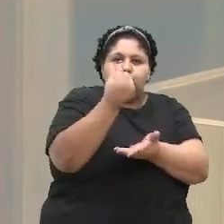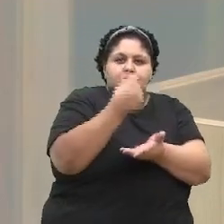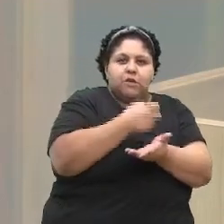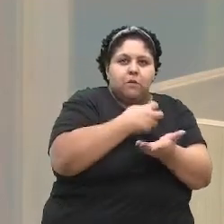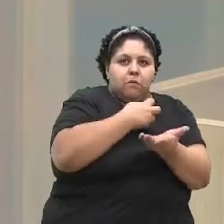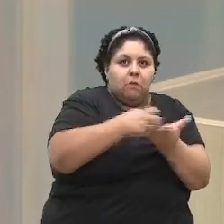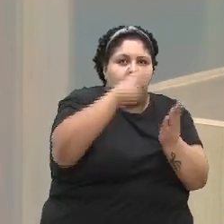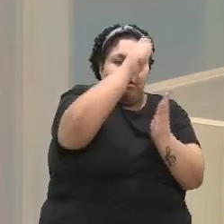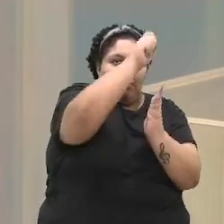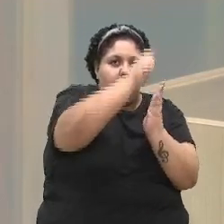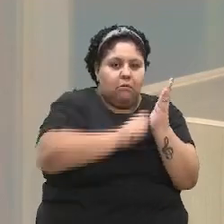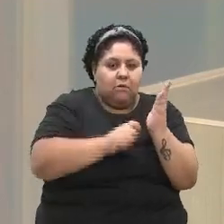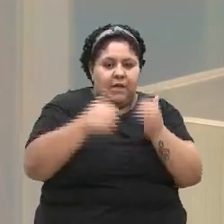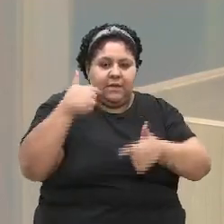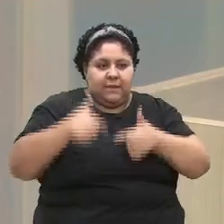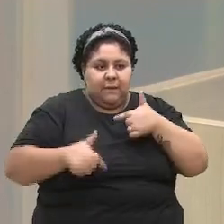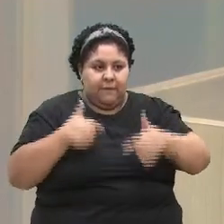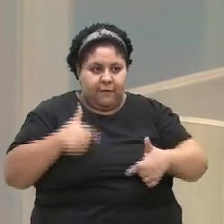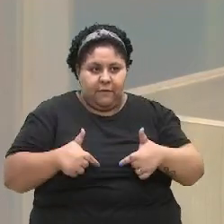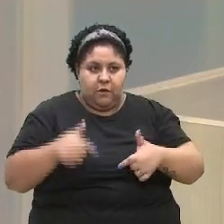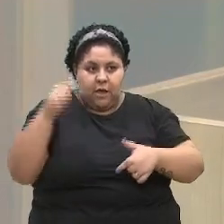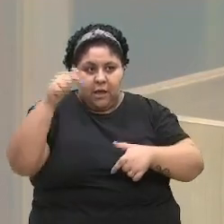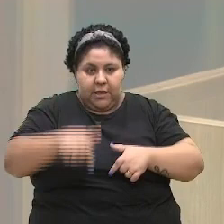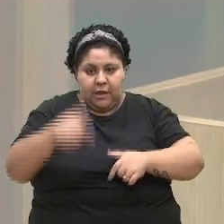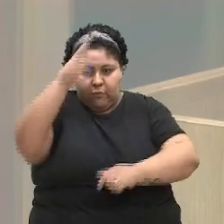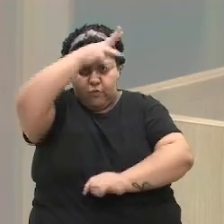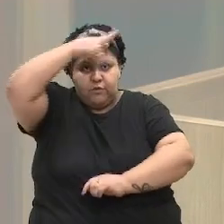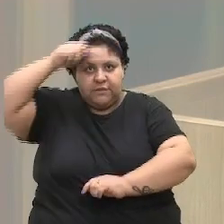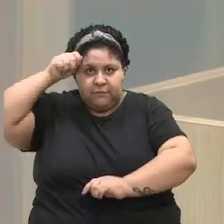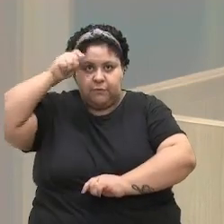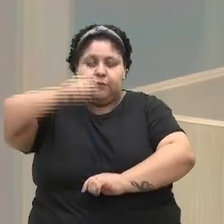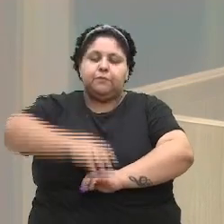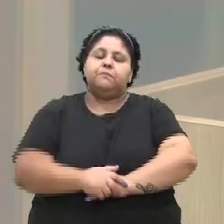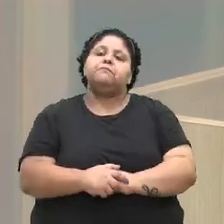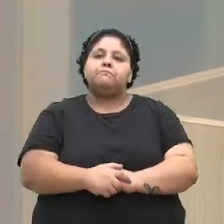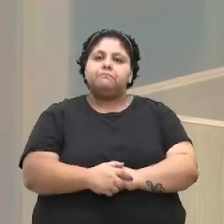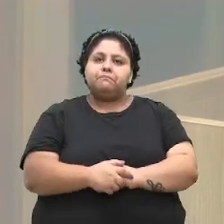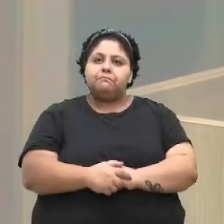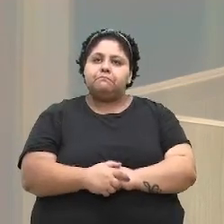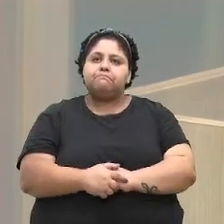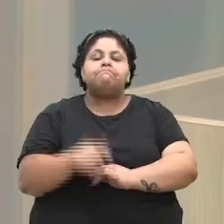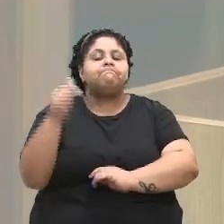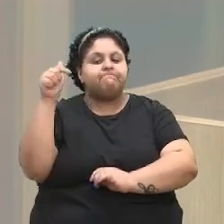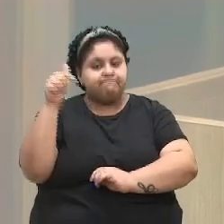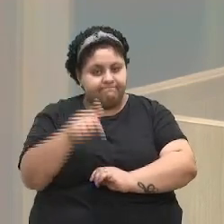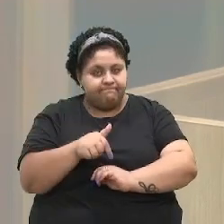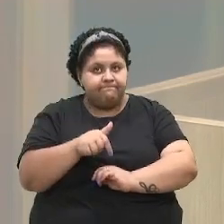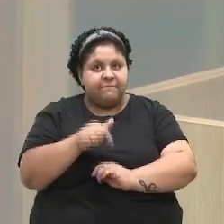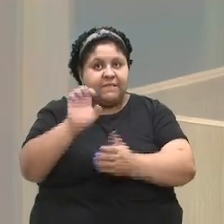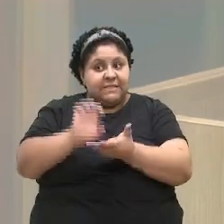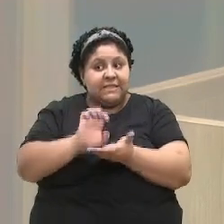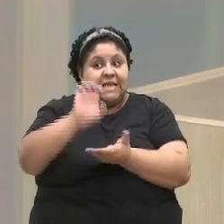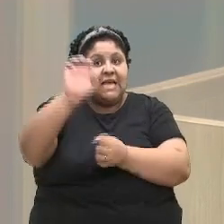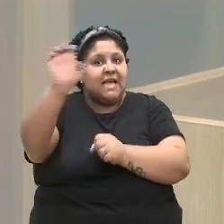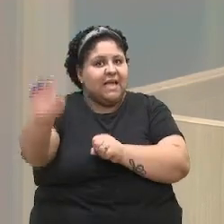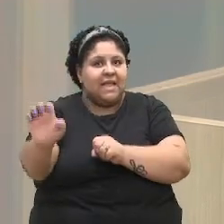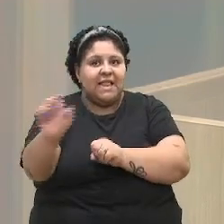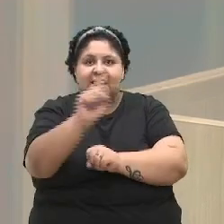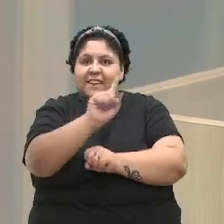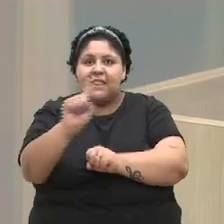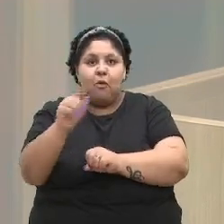e emprego pro nosso município essas exportações Não irão